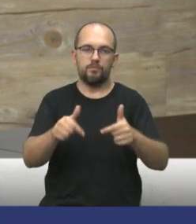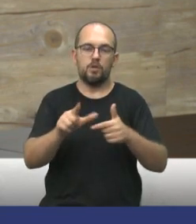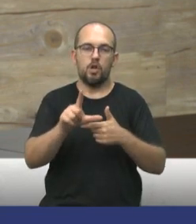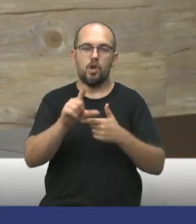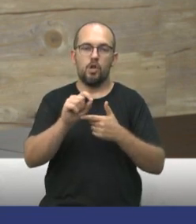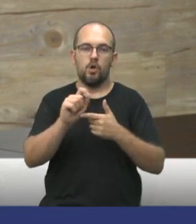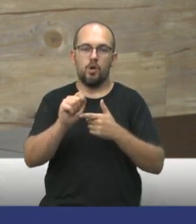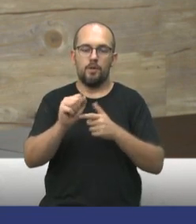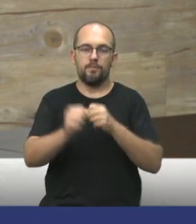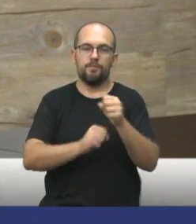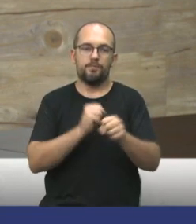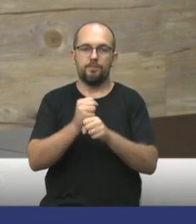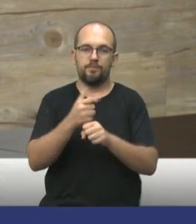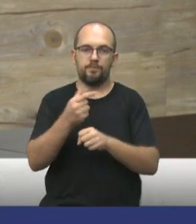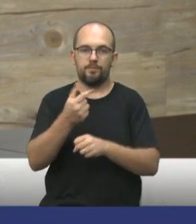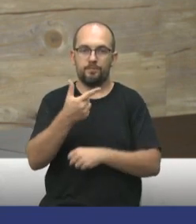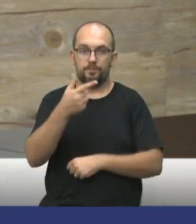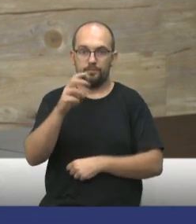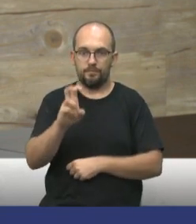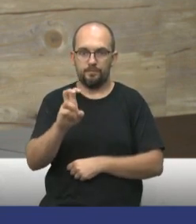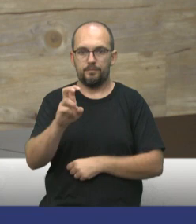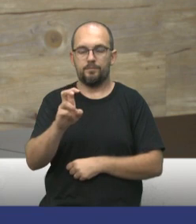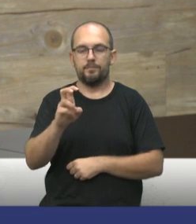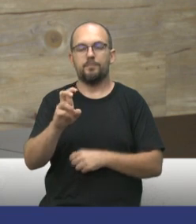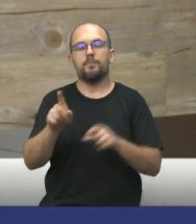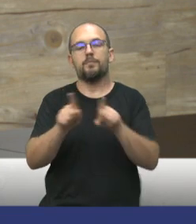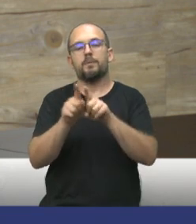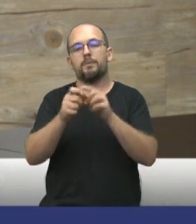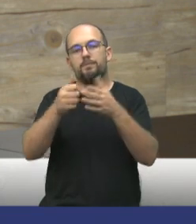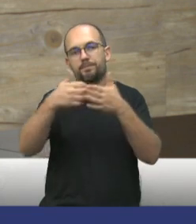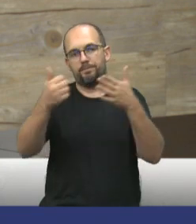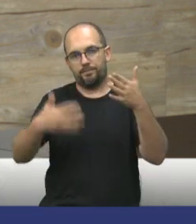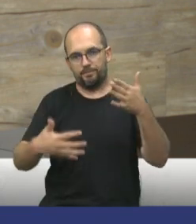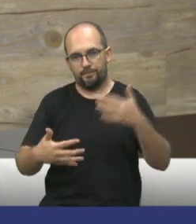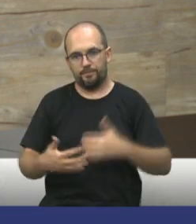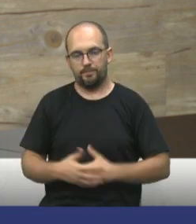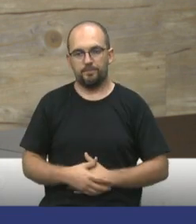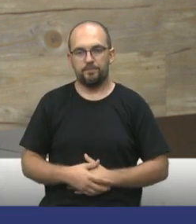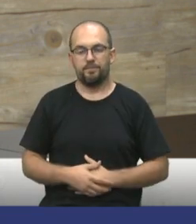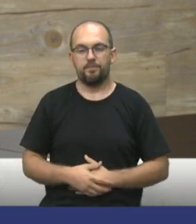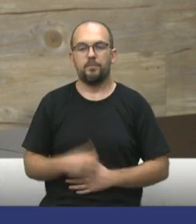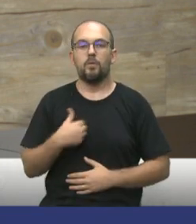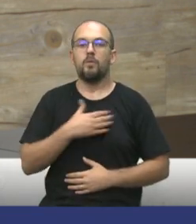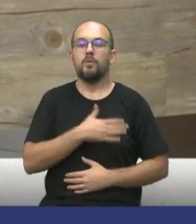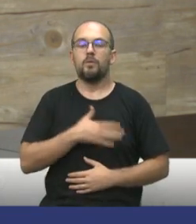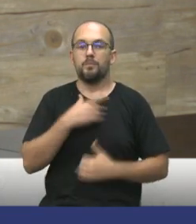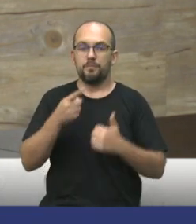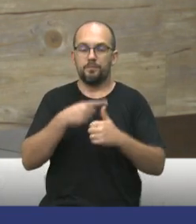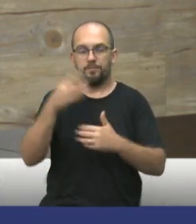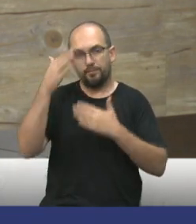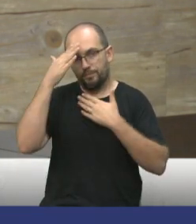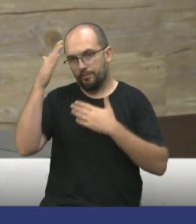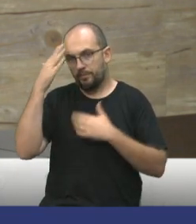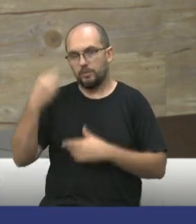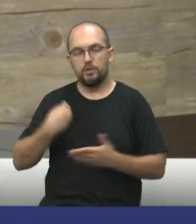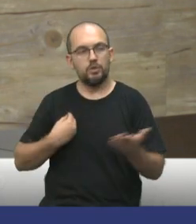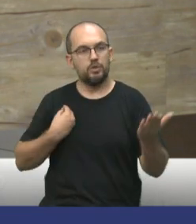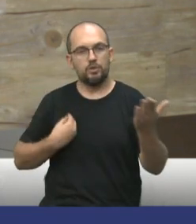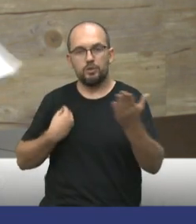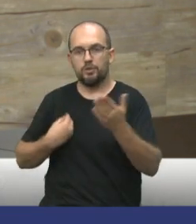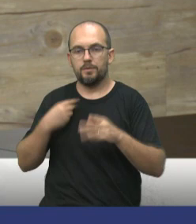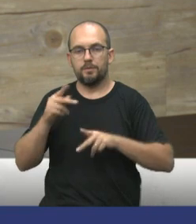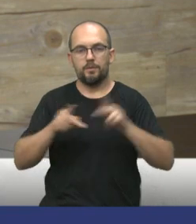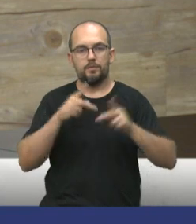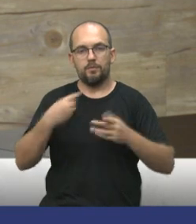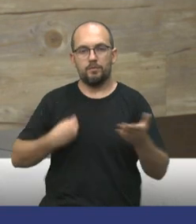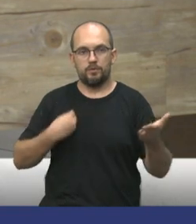de 2025 e da outras providências. Gostaria de agradecer a presença do público que